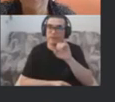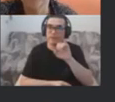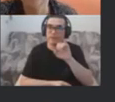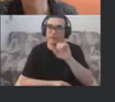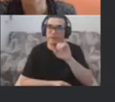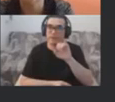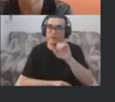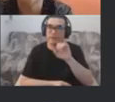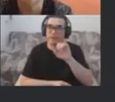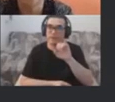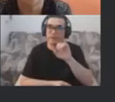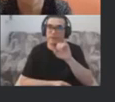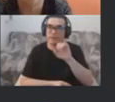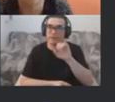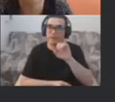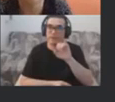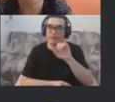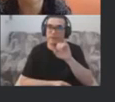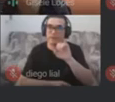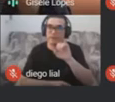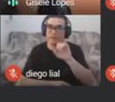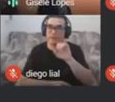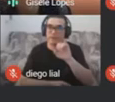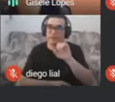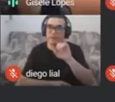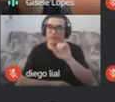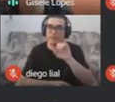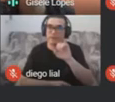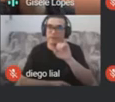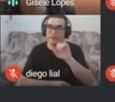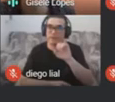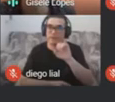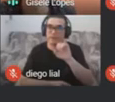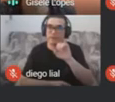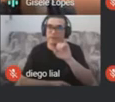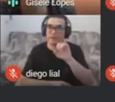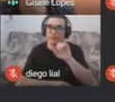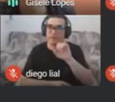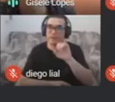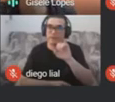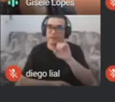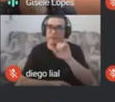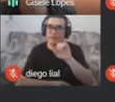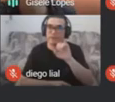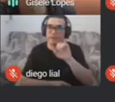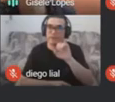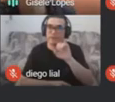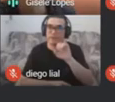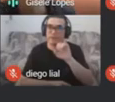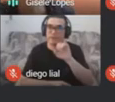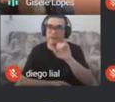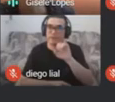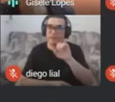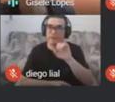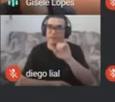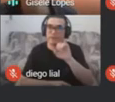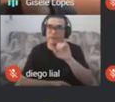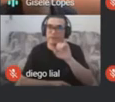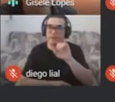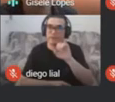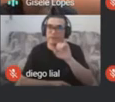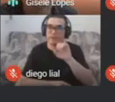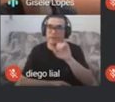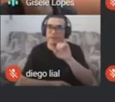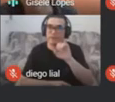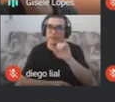literatura métodos e informações sobre as características da amostra. Então, é importante, o primeiro passo é conhecer a amostra, conhecer o